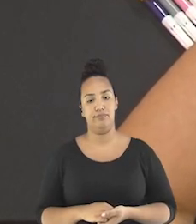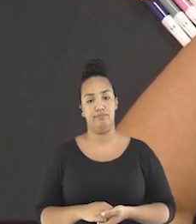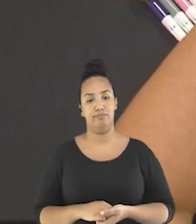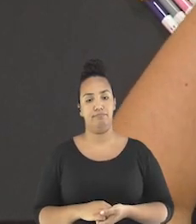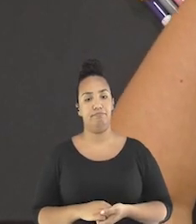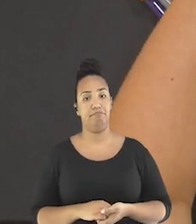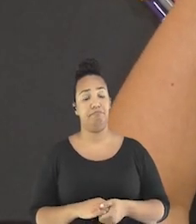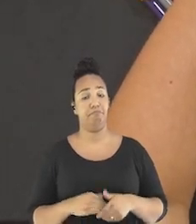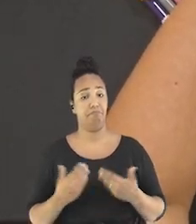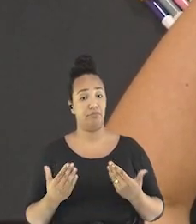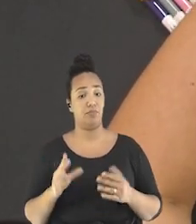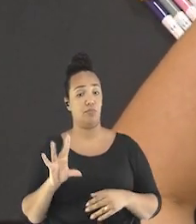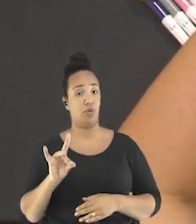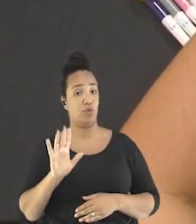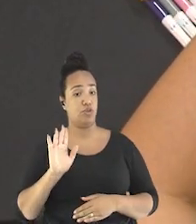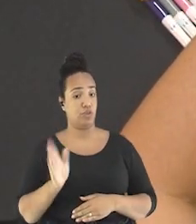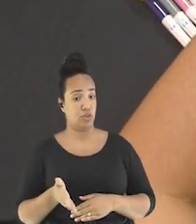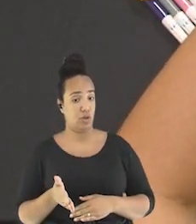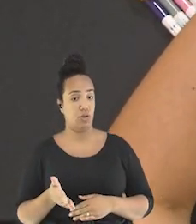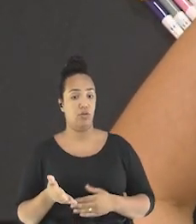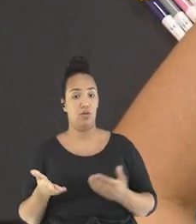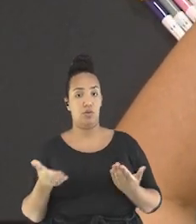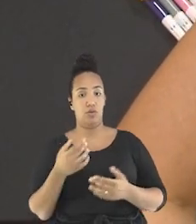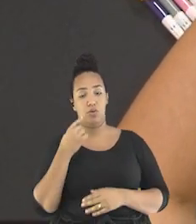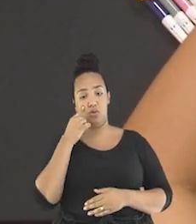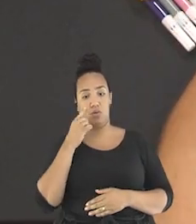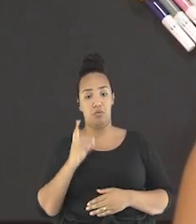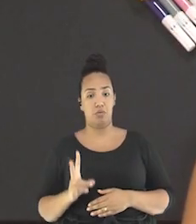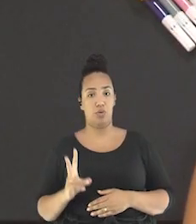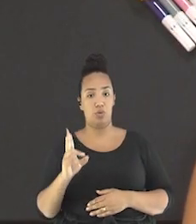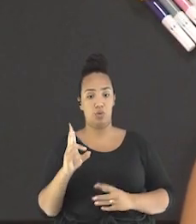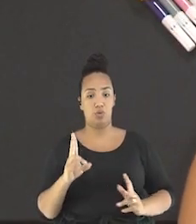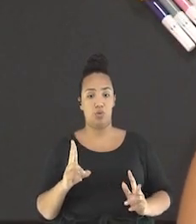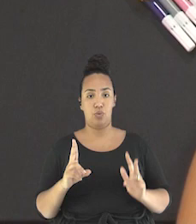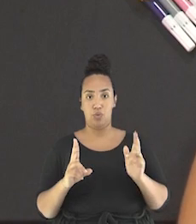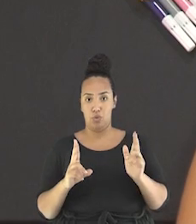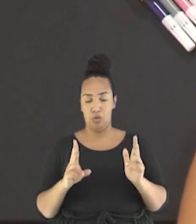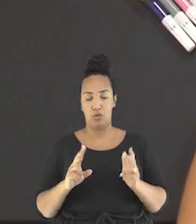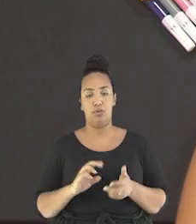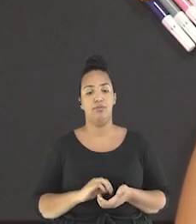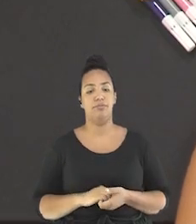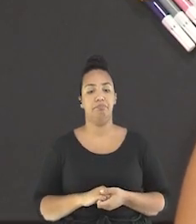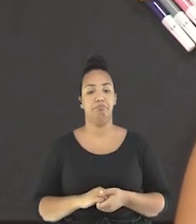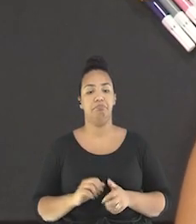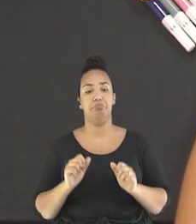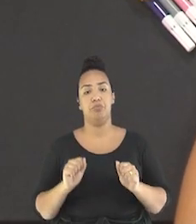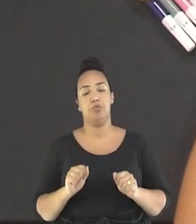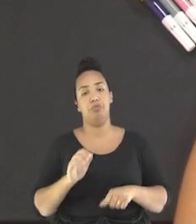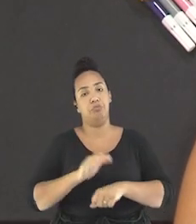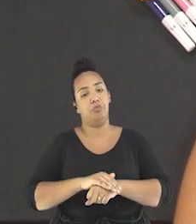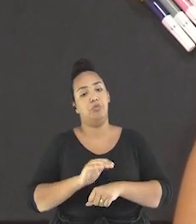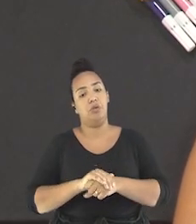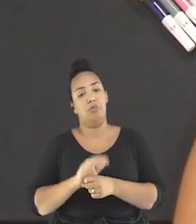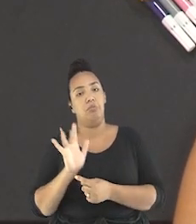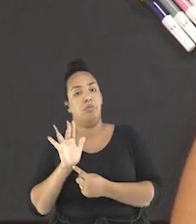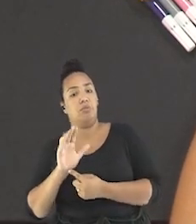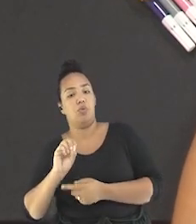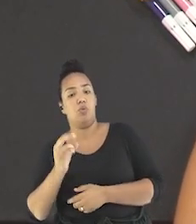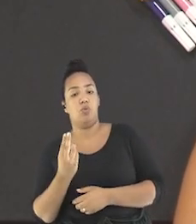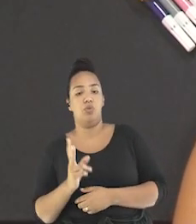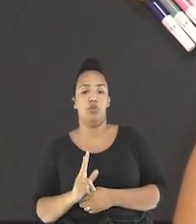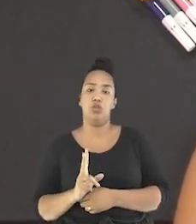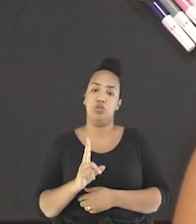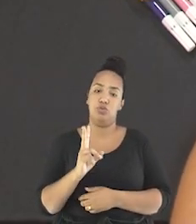Depois de colar, nós vamos cortar o que sobrou do palitinho. Você pode usar a mão, você pode usar a tesoura, fica